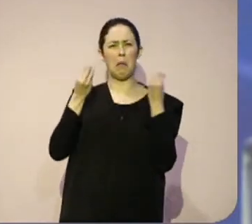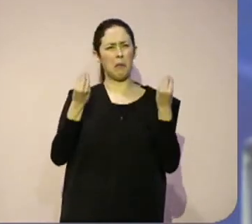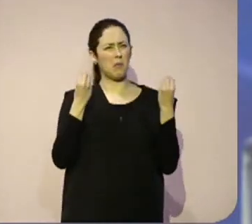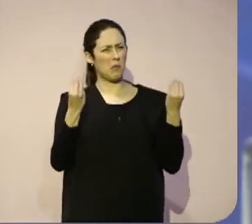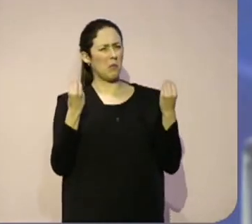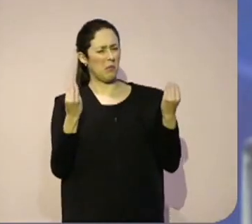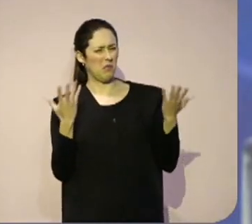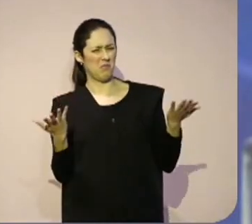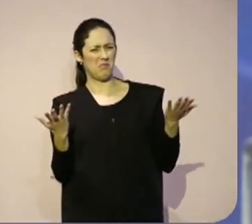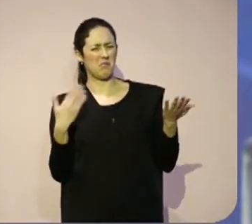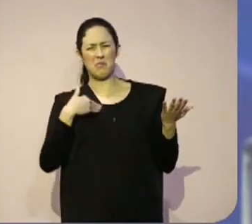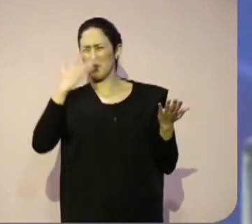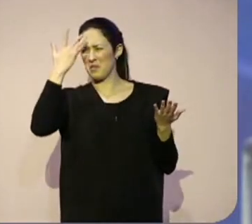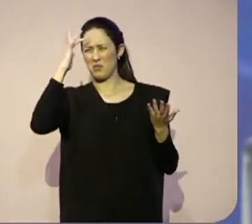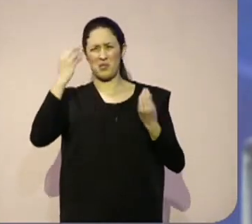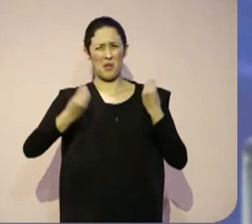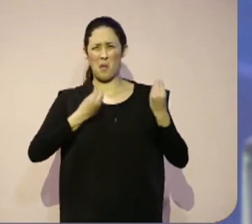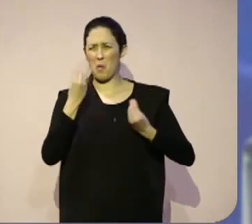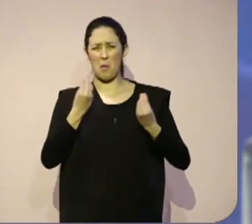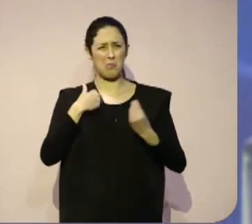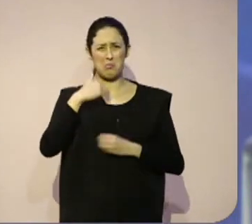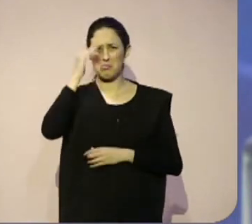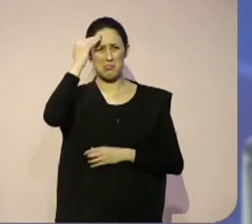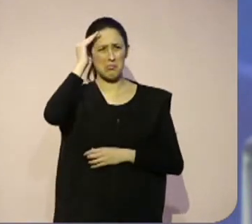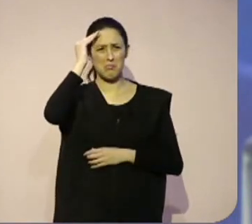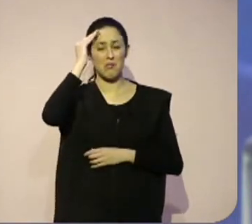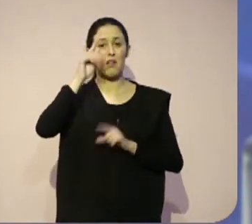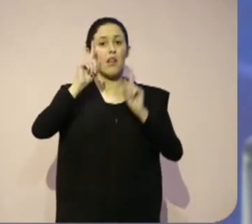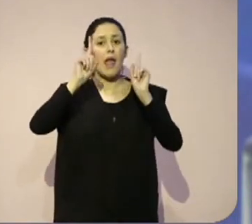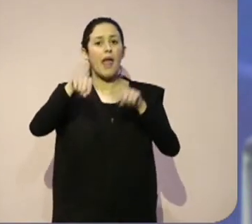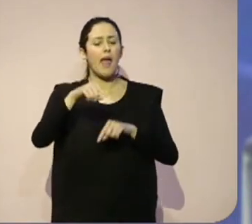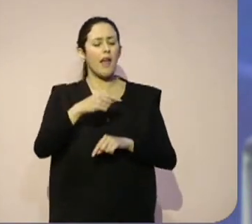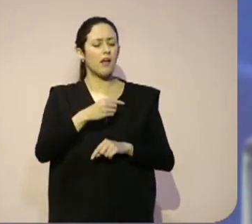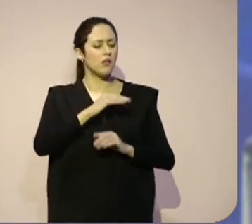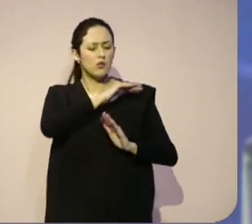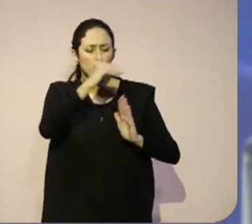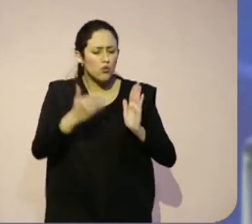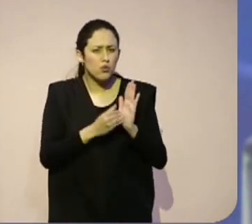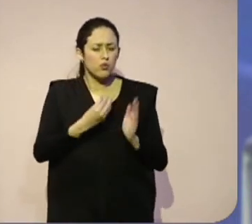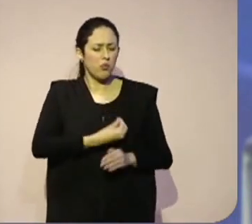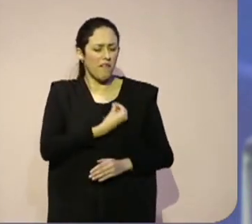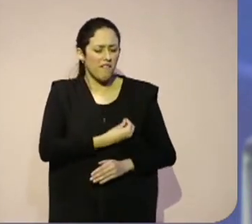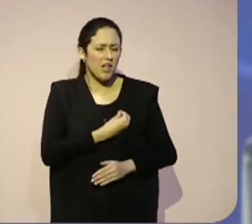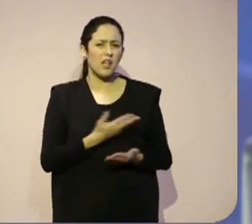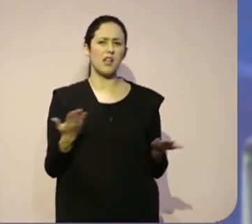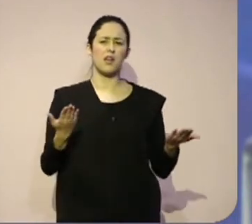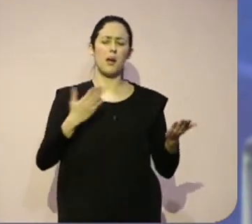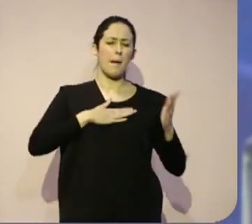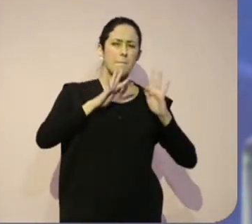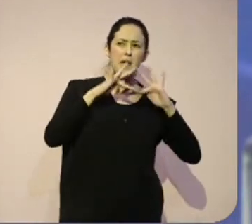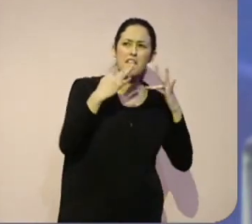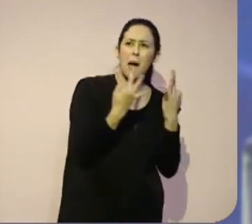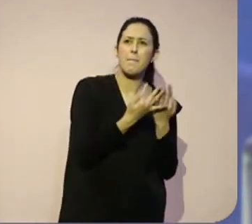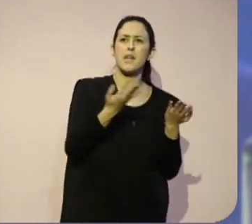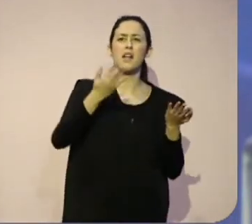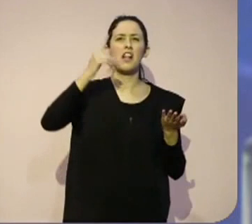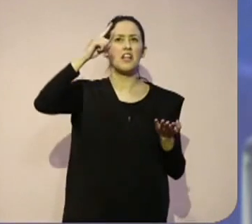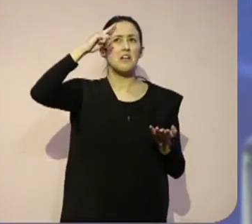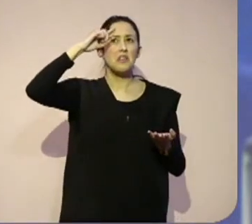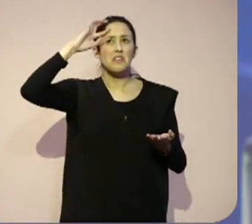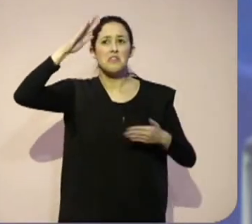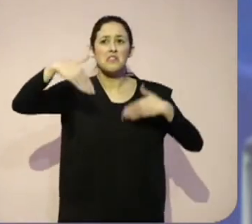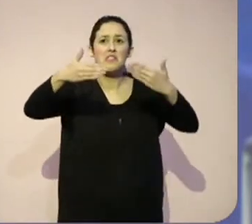vida a Jesus é colocar a sua história, é colocar os seus dias, é colocar a sua família, é colocar os